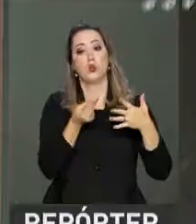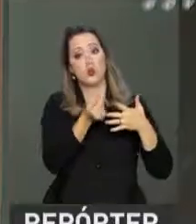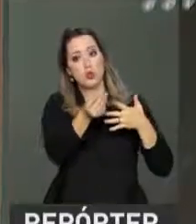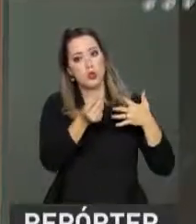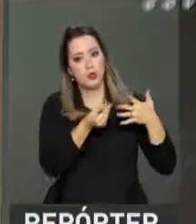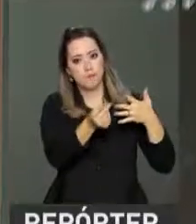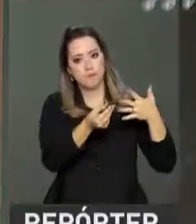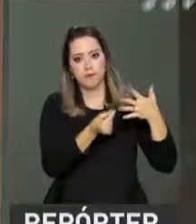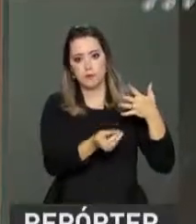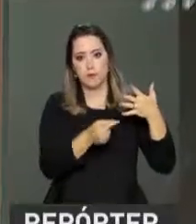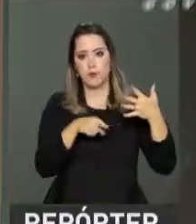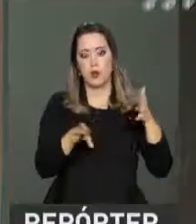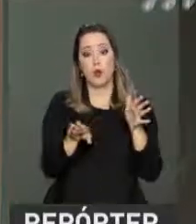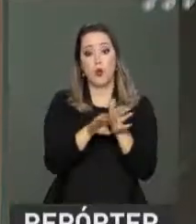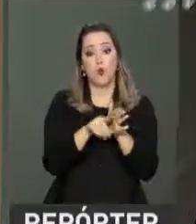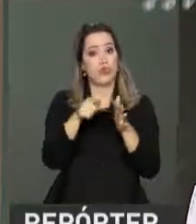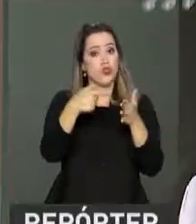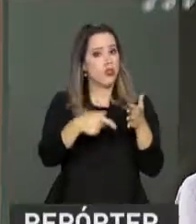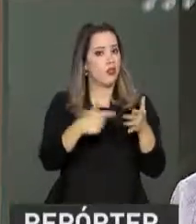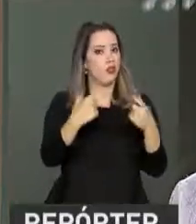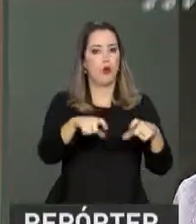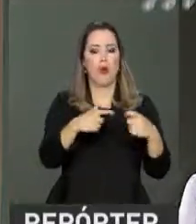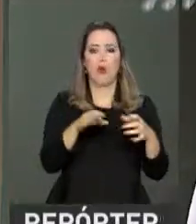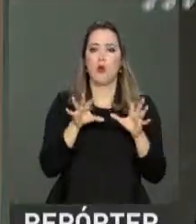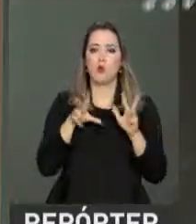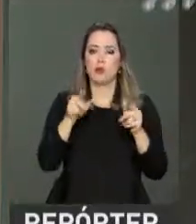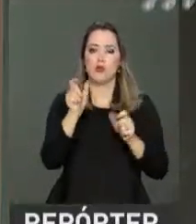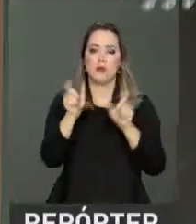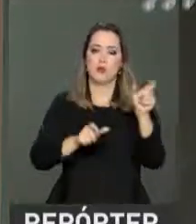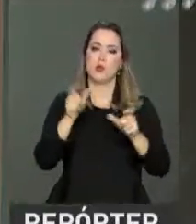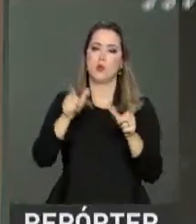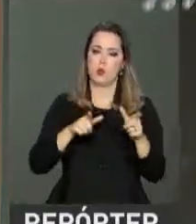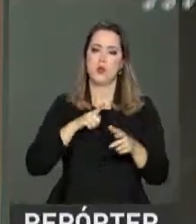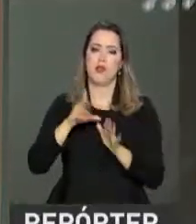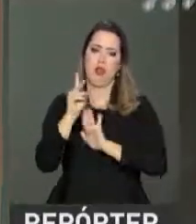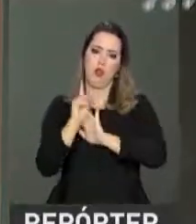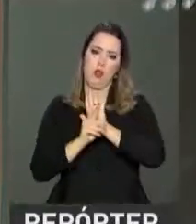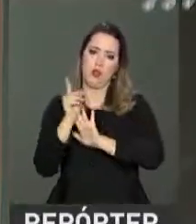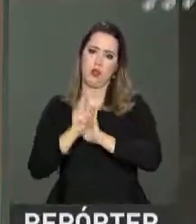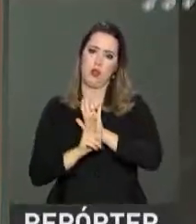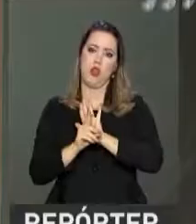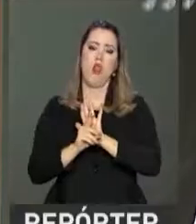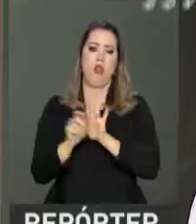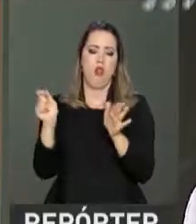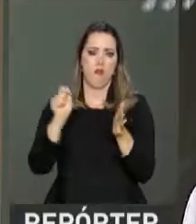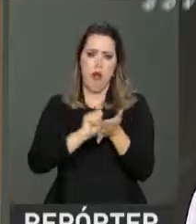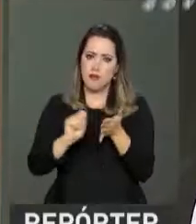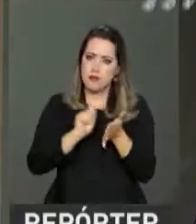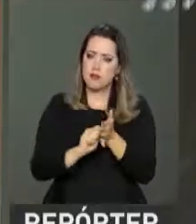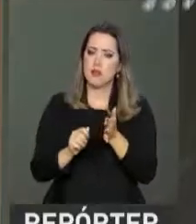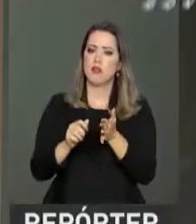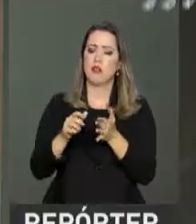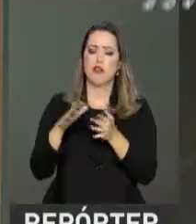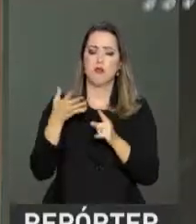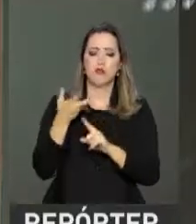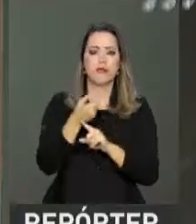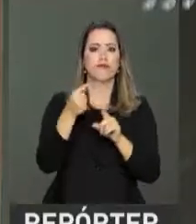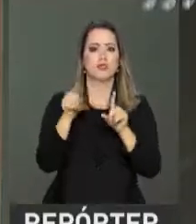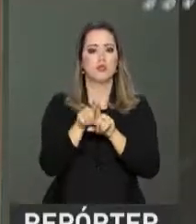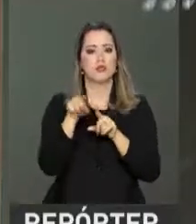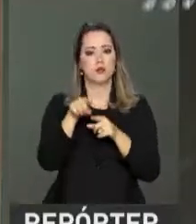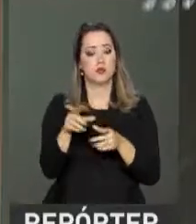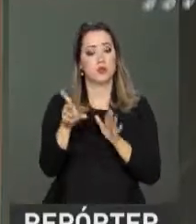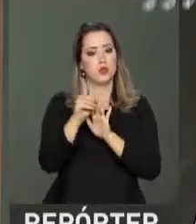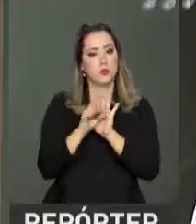recursos efetivamente cheguem a todos os titulares, a todos aqueles que têm direito